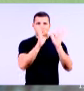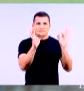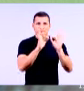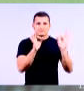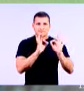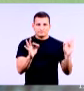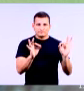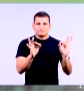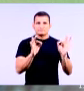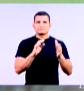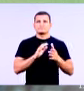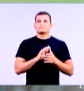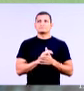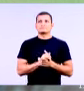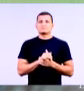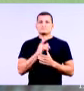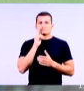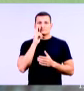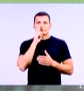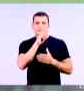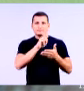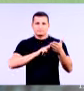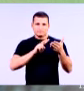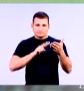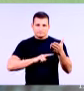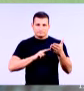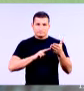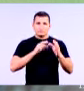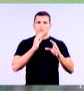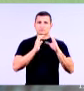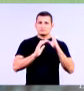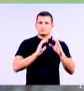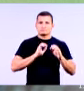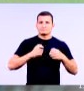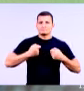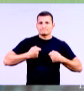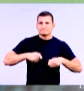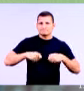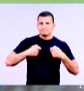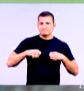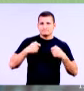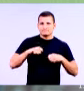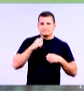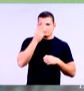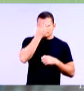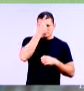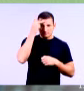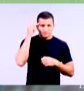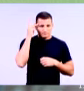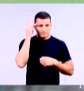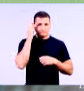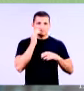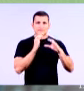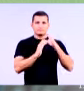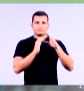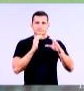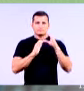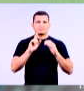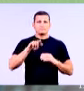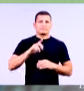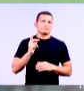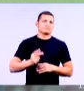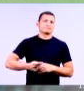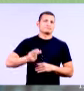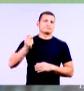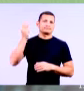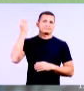Então você vê o seguinte, que a comunicação, a necessidade do homem de se comunicar é antiga.